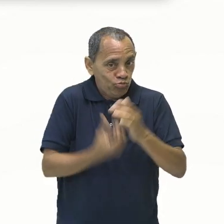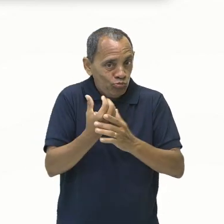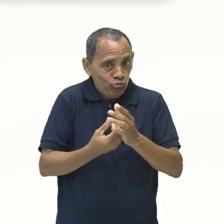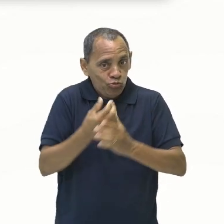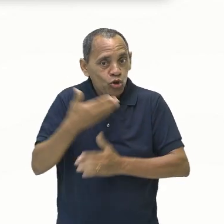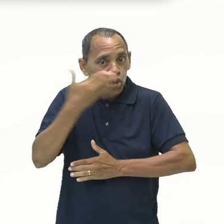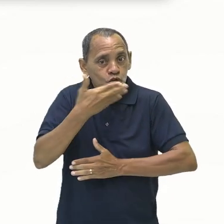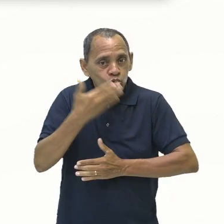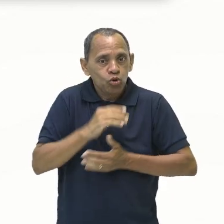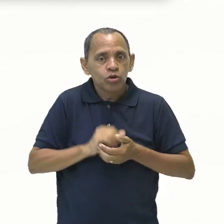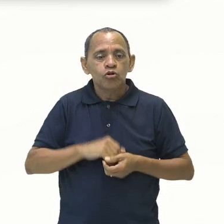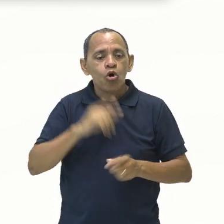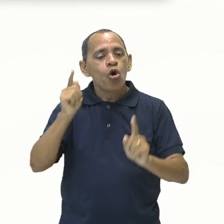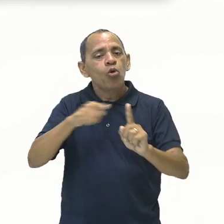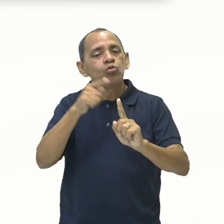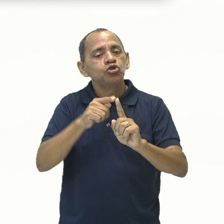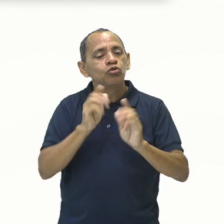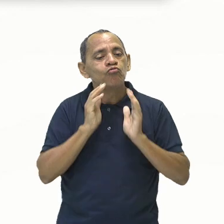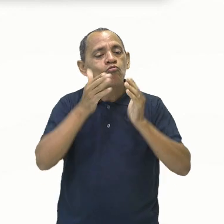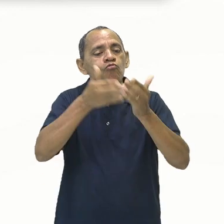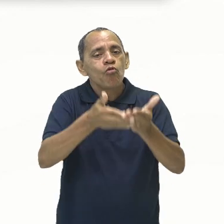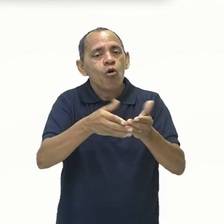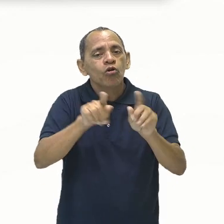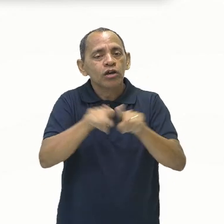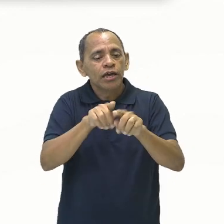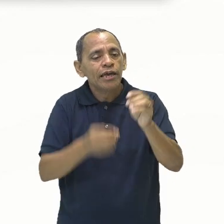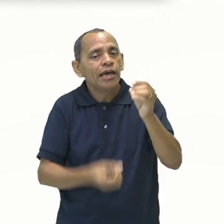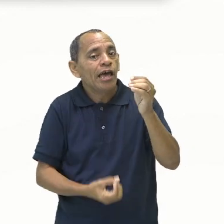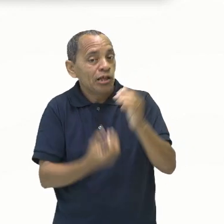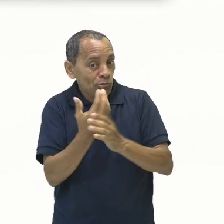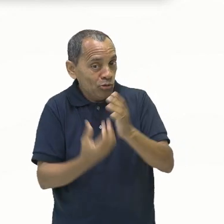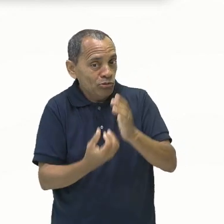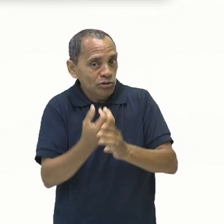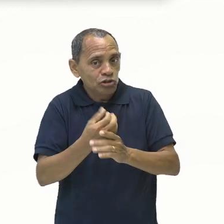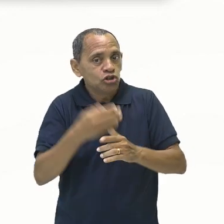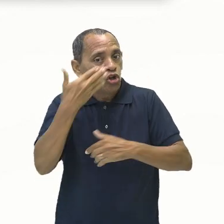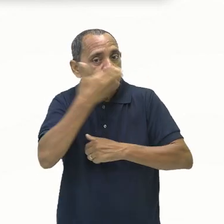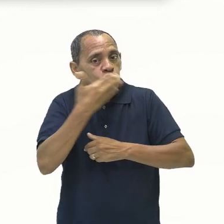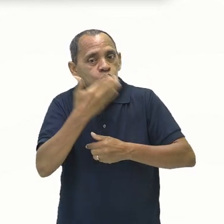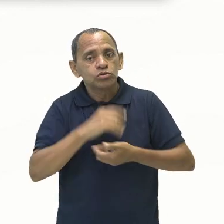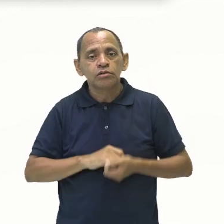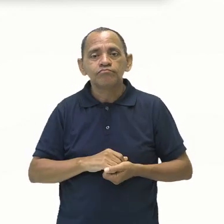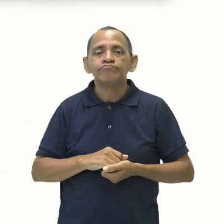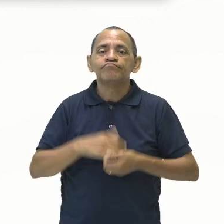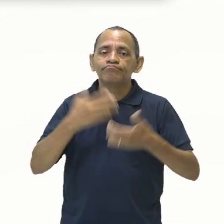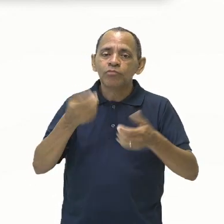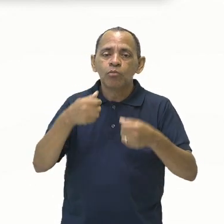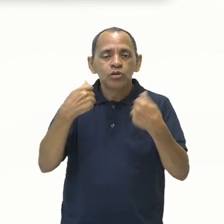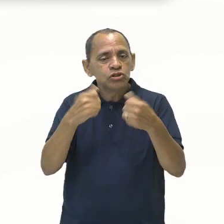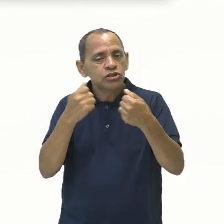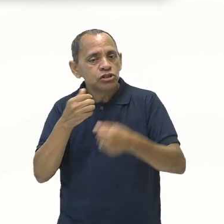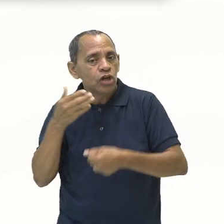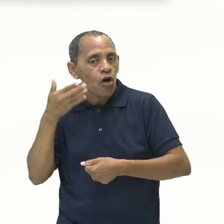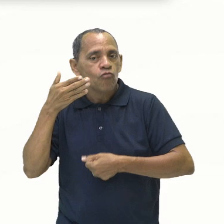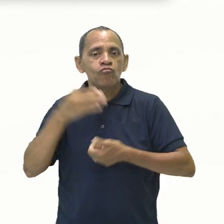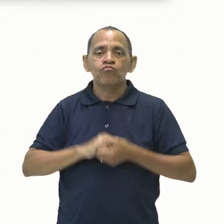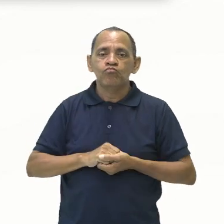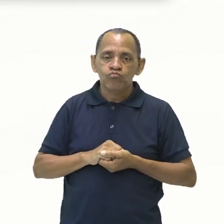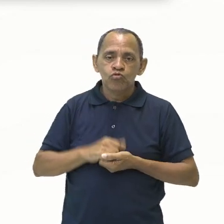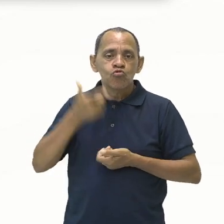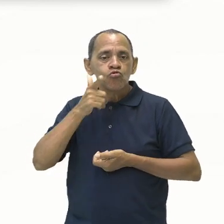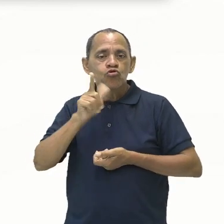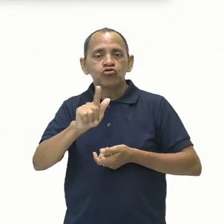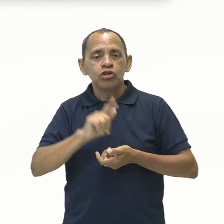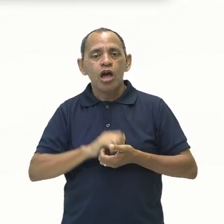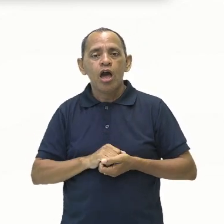eles visavam justamente essa produção. E para conquistar o apoio da elite local, que